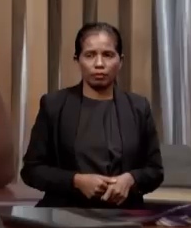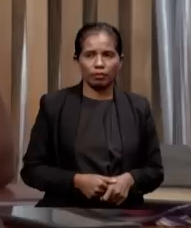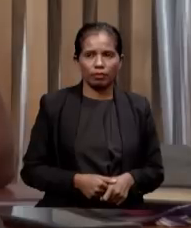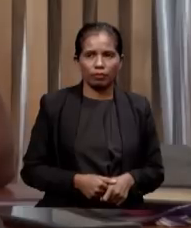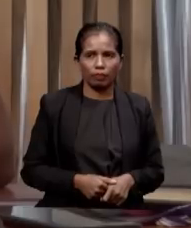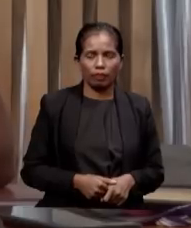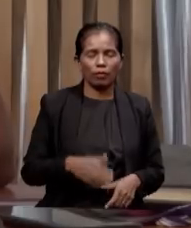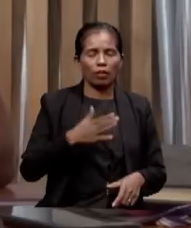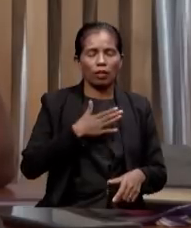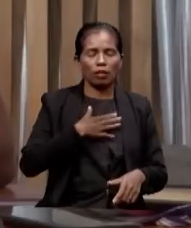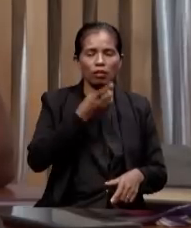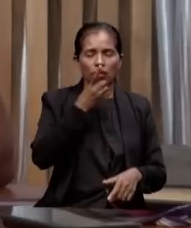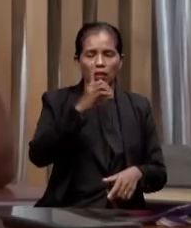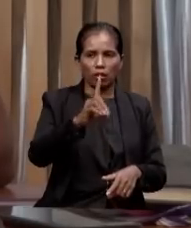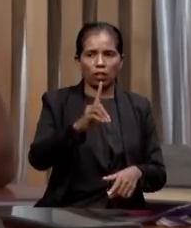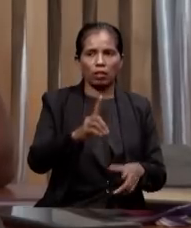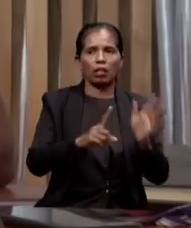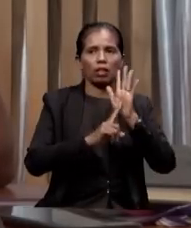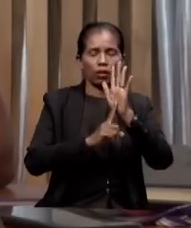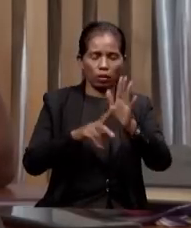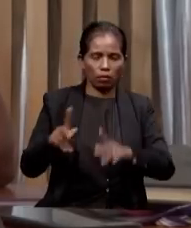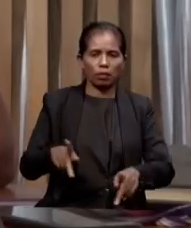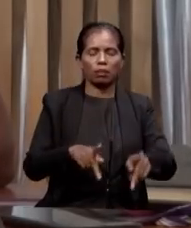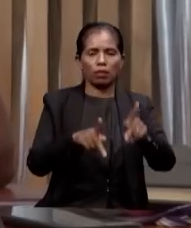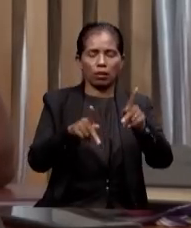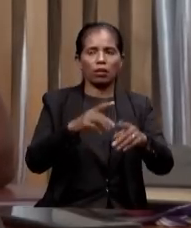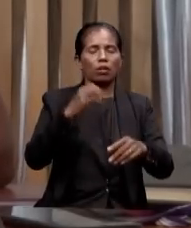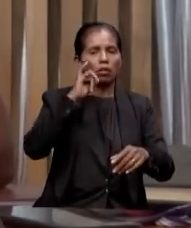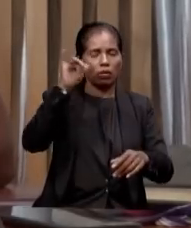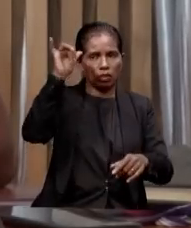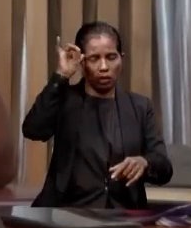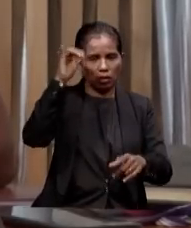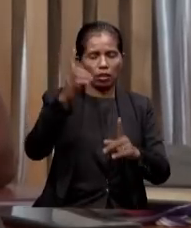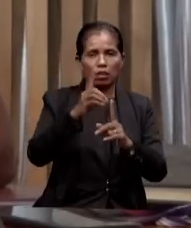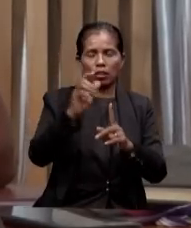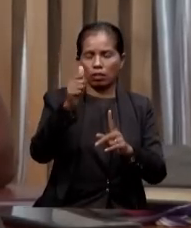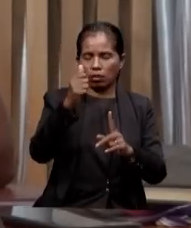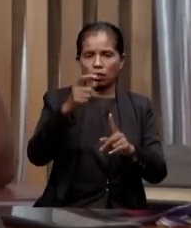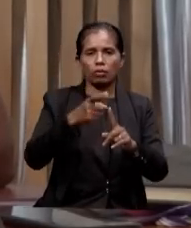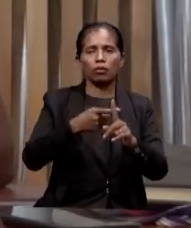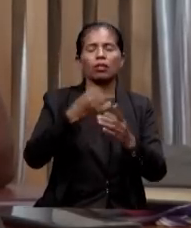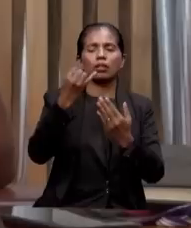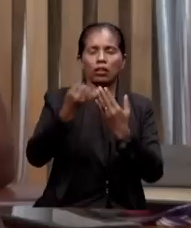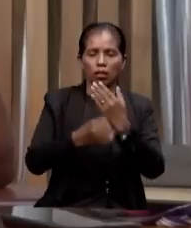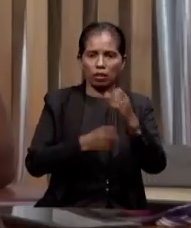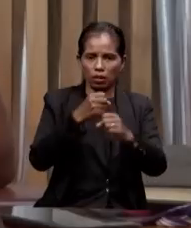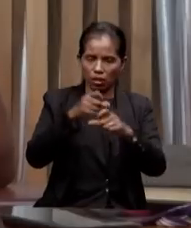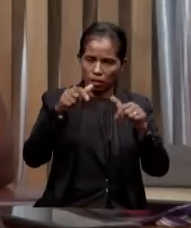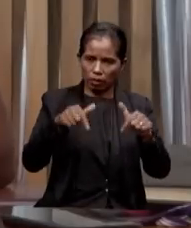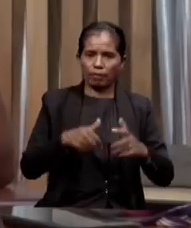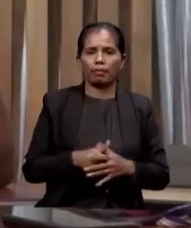A unha declaração nebe mak fosai publicamente por seik loron sanulo fulan janeiro tina indane